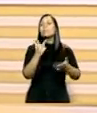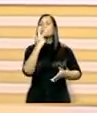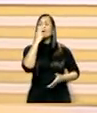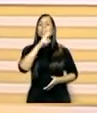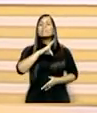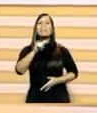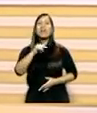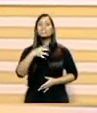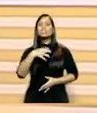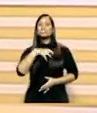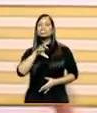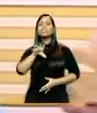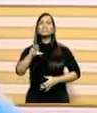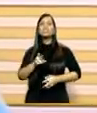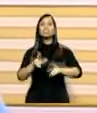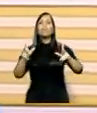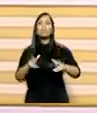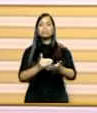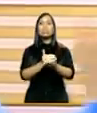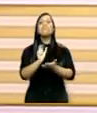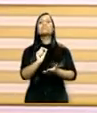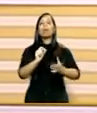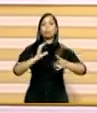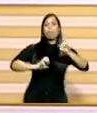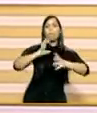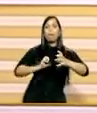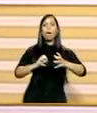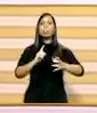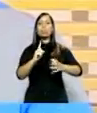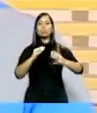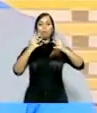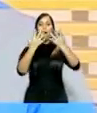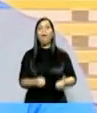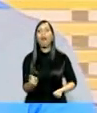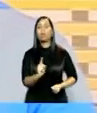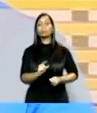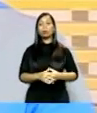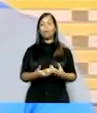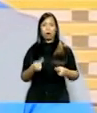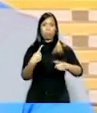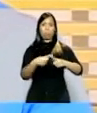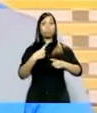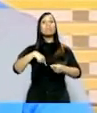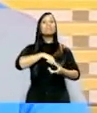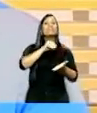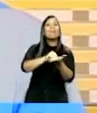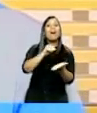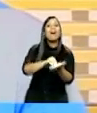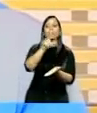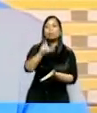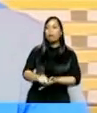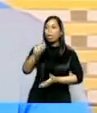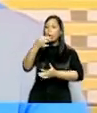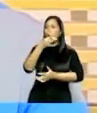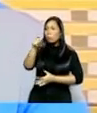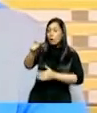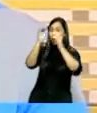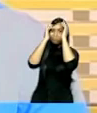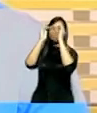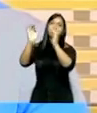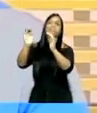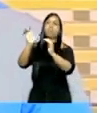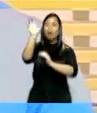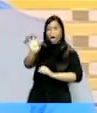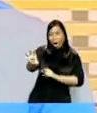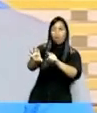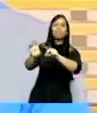outro caminho? Por que a gente vai para o caminho da briga e não do entendimento? Porque nós tendemos a não respeitar a opinião do outro, a não respeitar as diferenças,